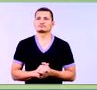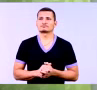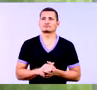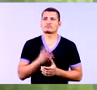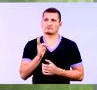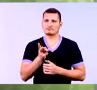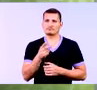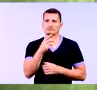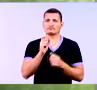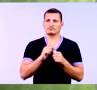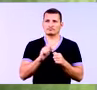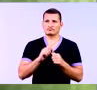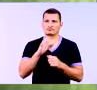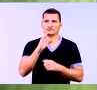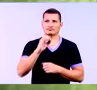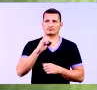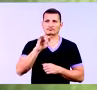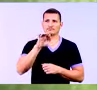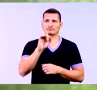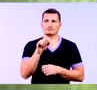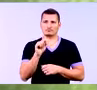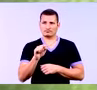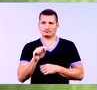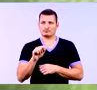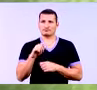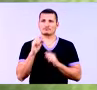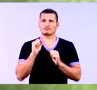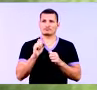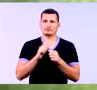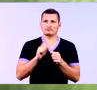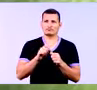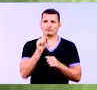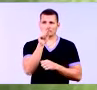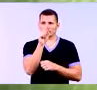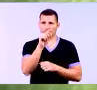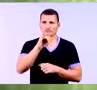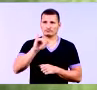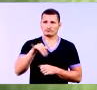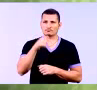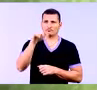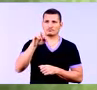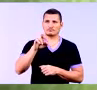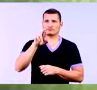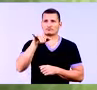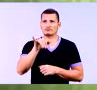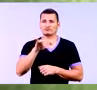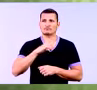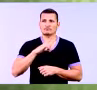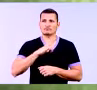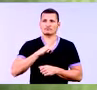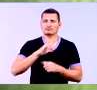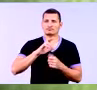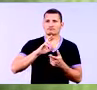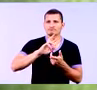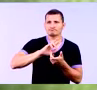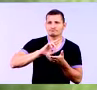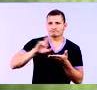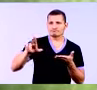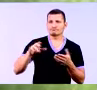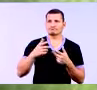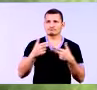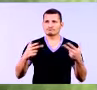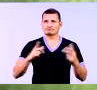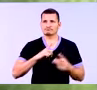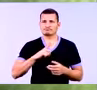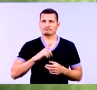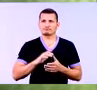código lá de baixo, você faz com o jQuery de uma forma simplificada. O jQuery tem muitos recursos, obviamente nós não conseguiremos ver todos